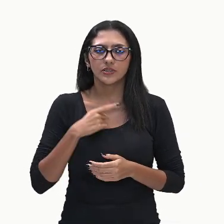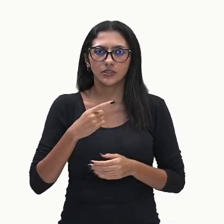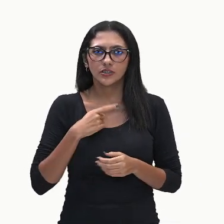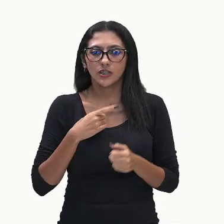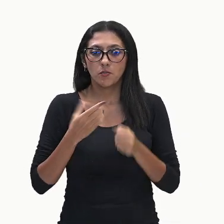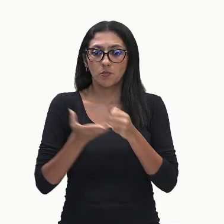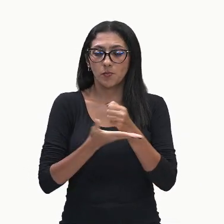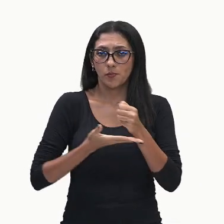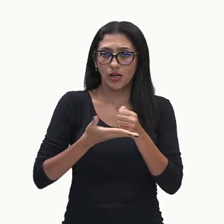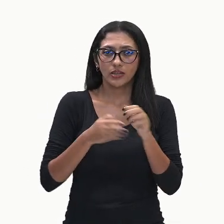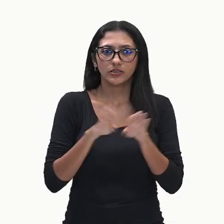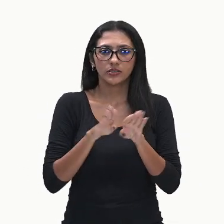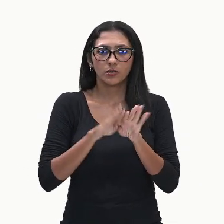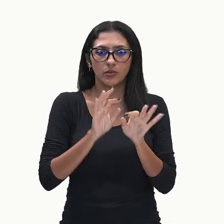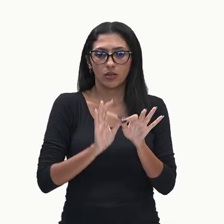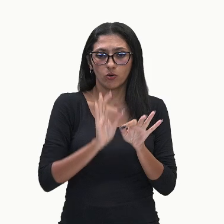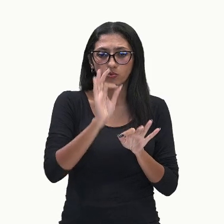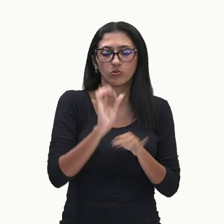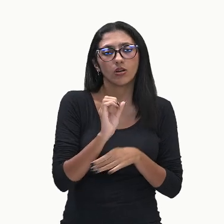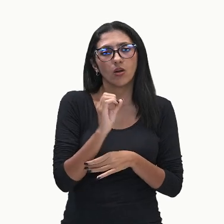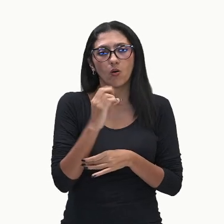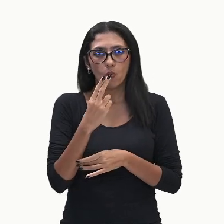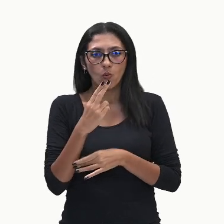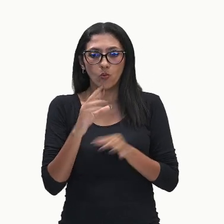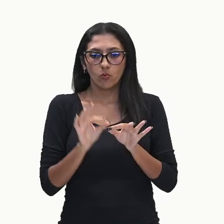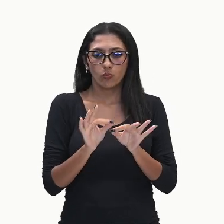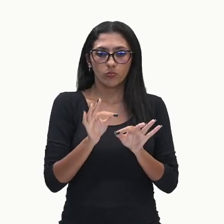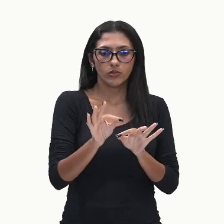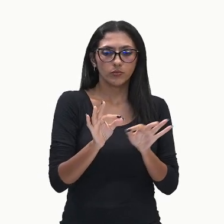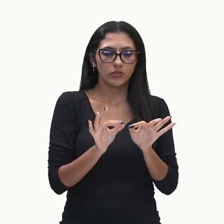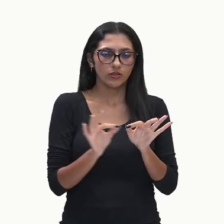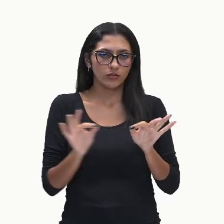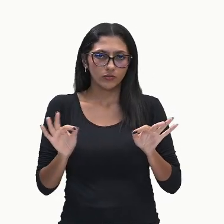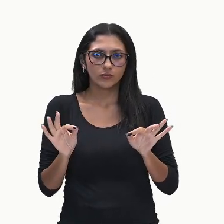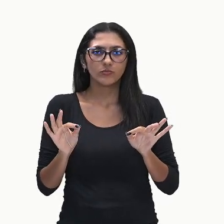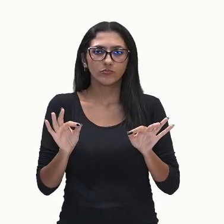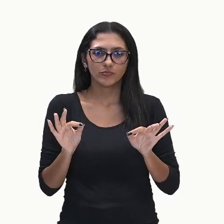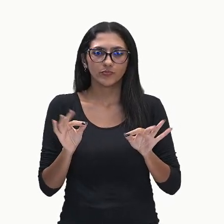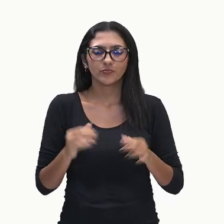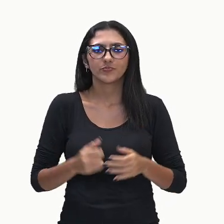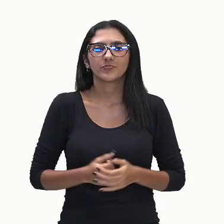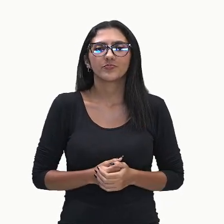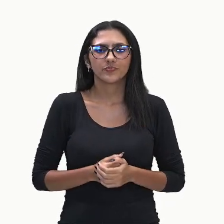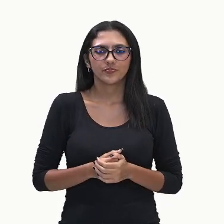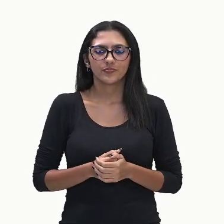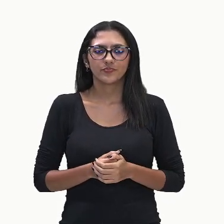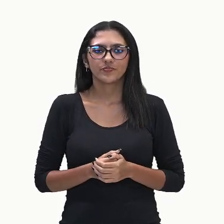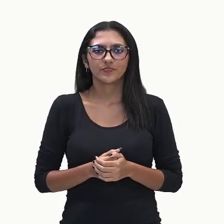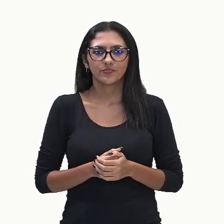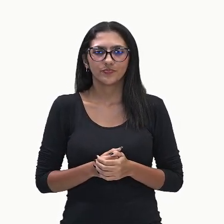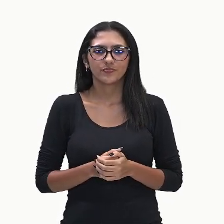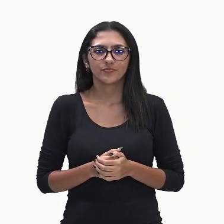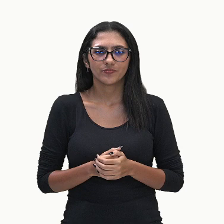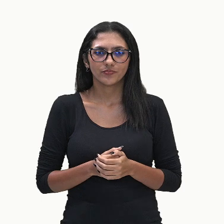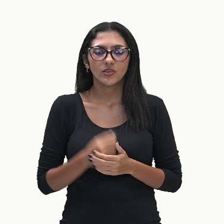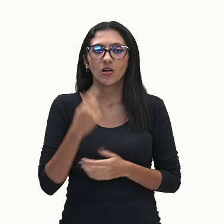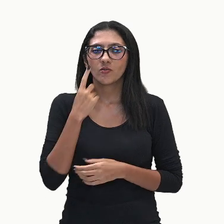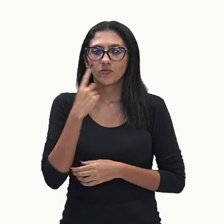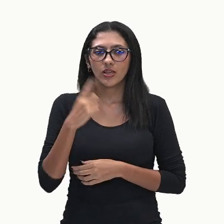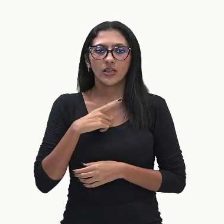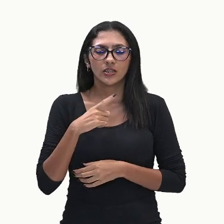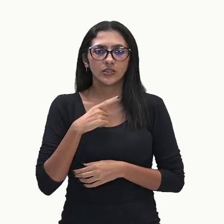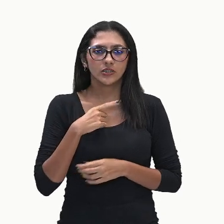altura ou comprimento e largura, tá bom? Beleza. Aqui, esses lados A